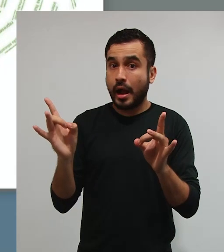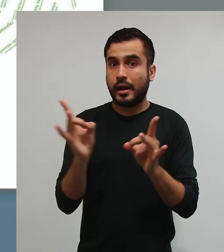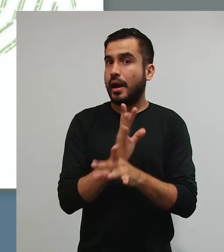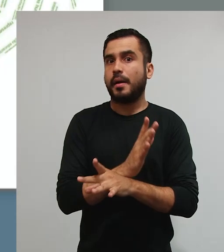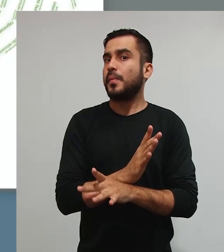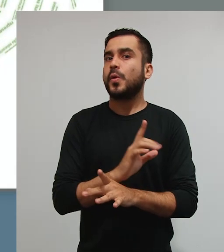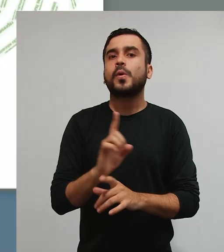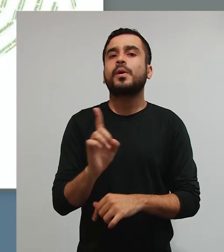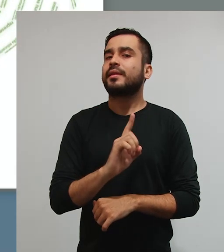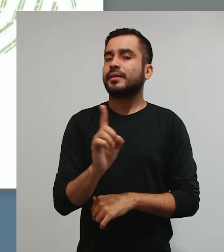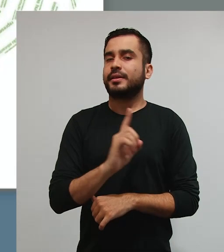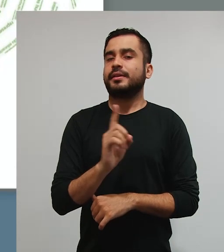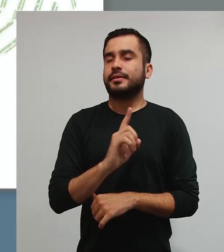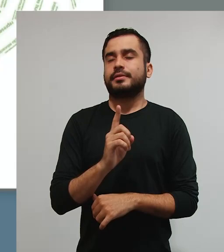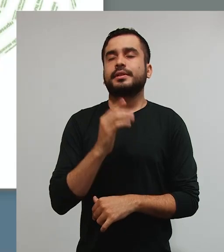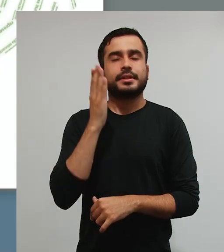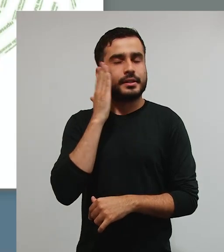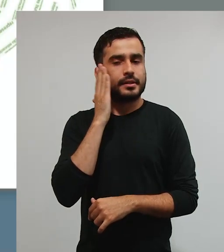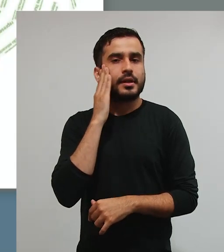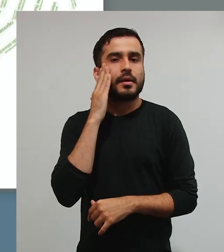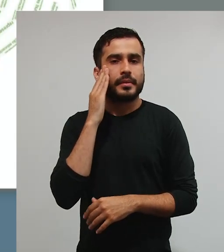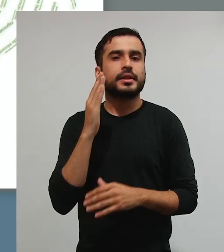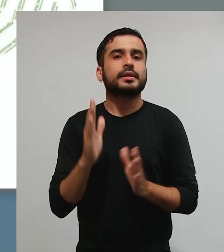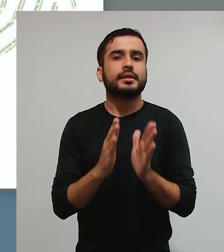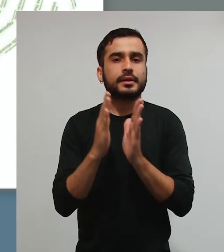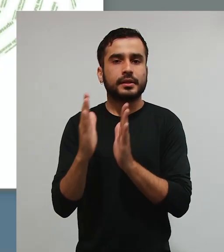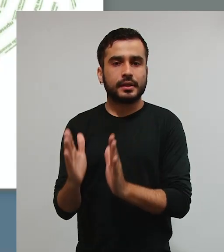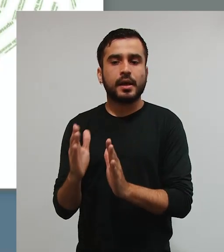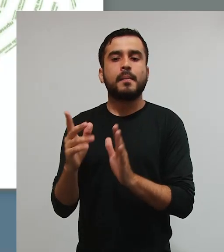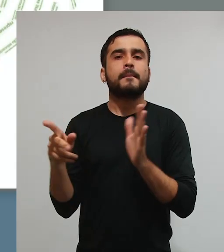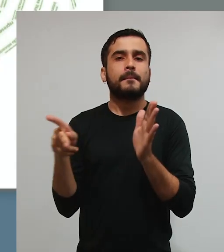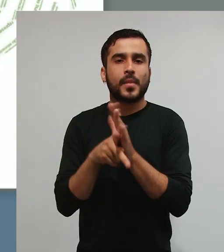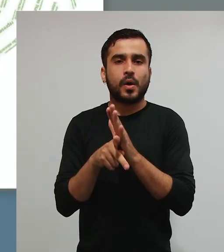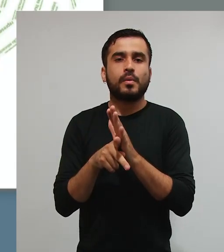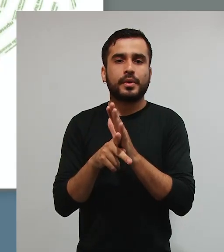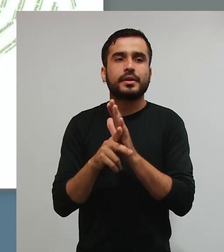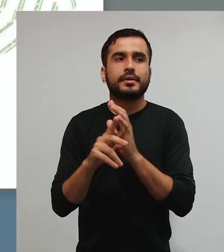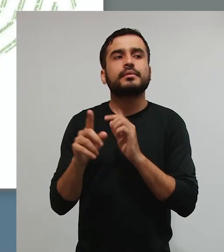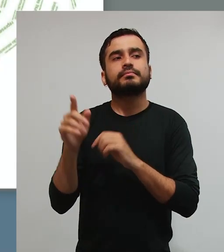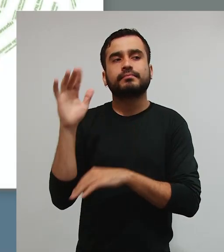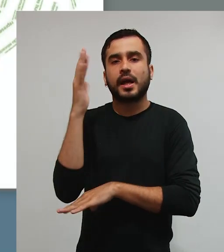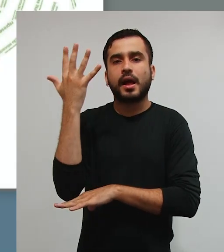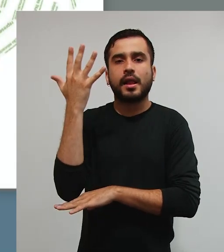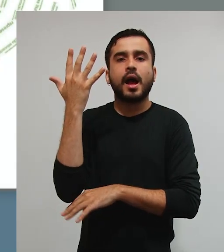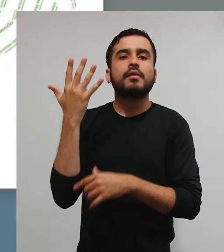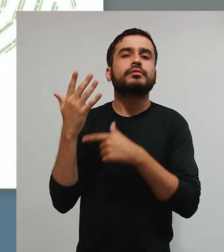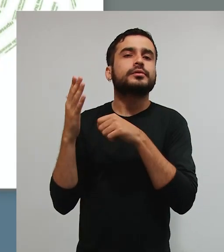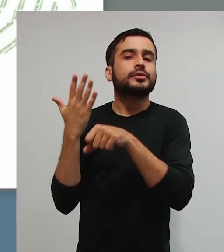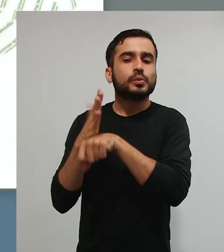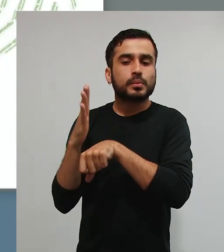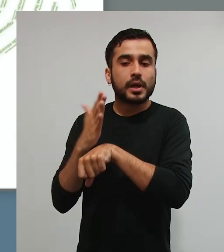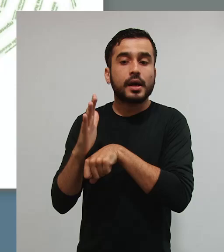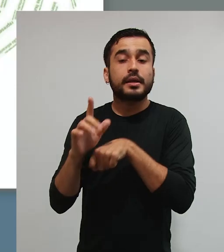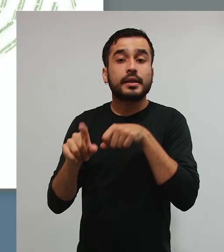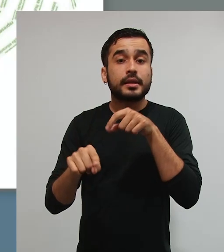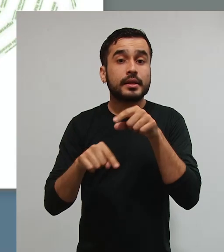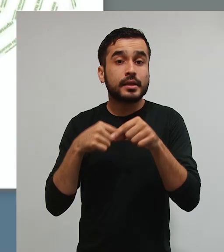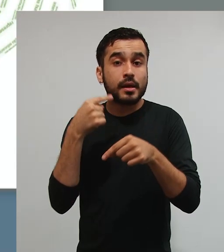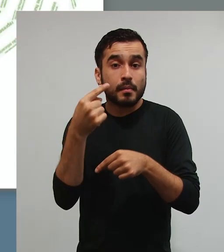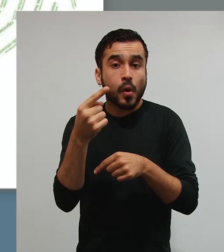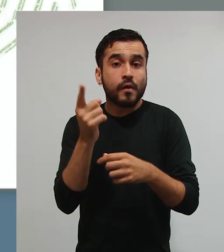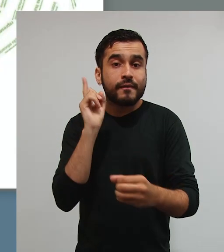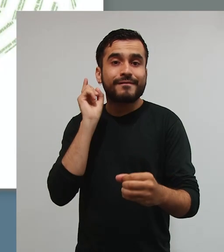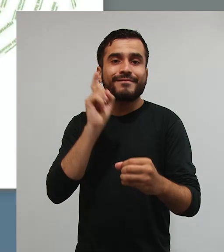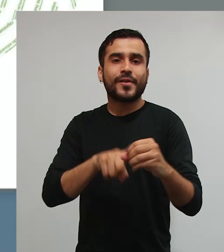na formação, como a gente já falou, né? Tem a etapa da árvore de práticas e depois a etapa de retorno à